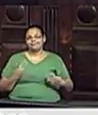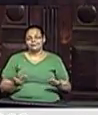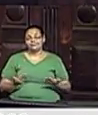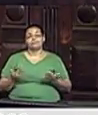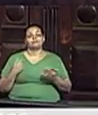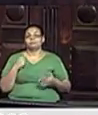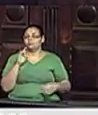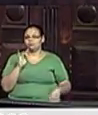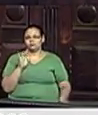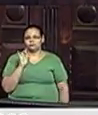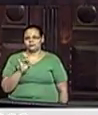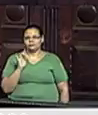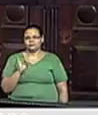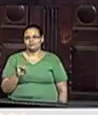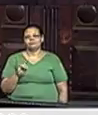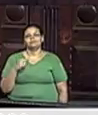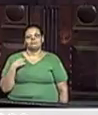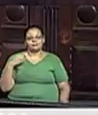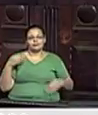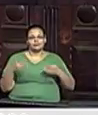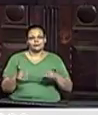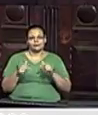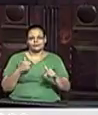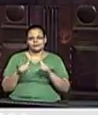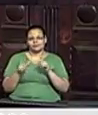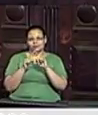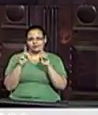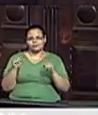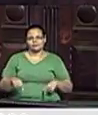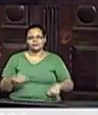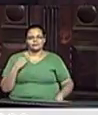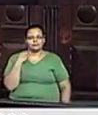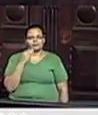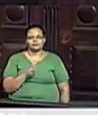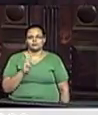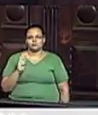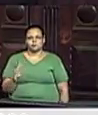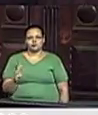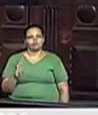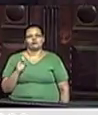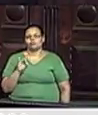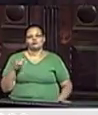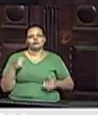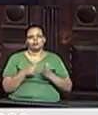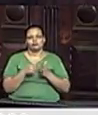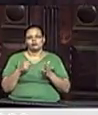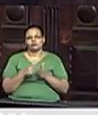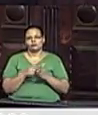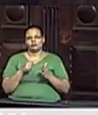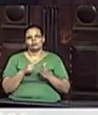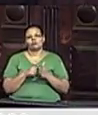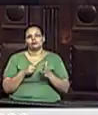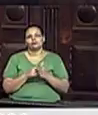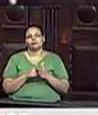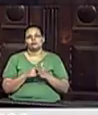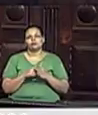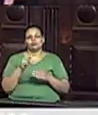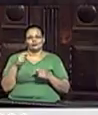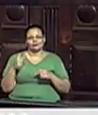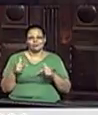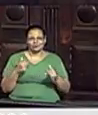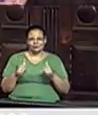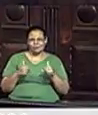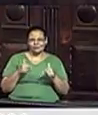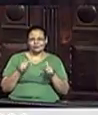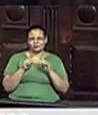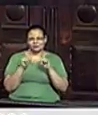repercussão não apenas sobre os funcionários do Banco do Brasil, não é apenas uma luta corporativa, isso tem repercussão sobre os clientes que